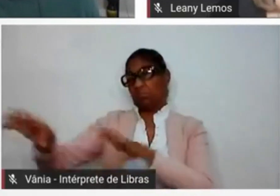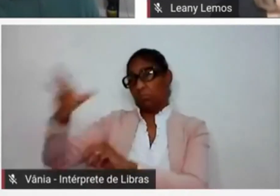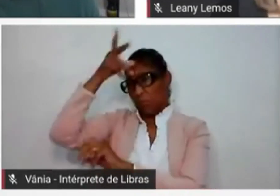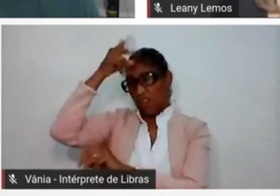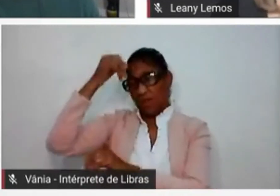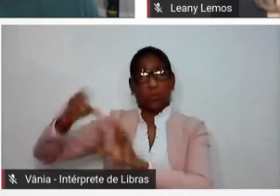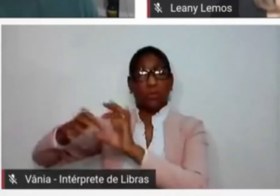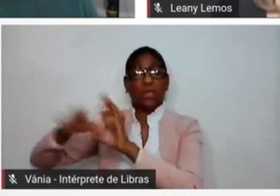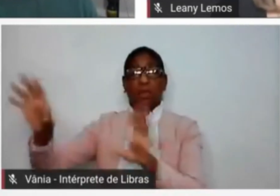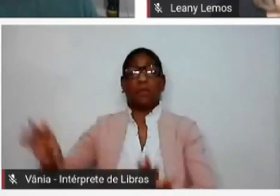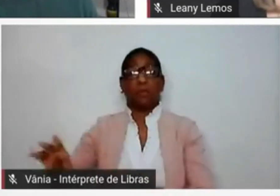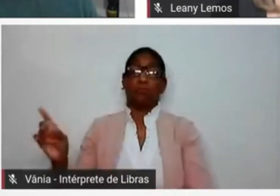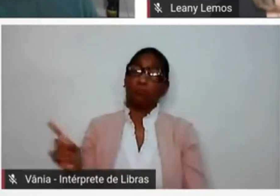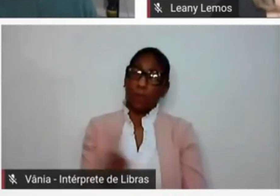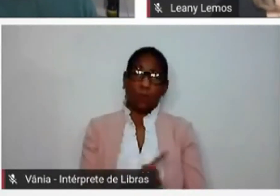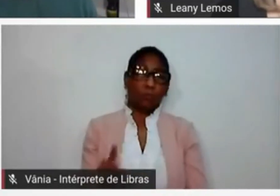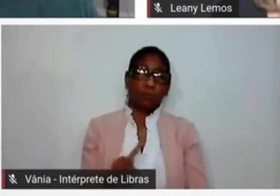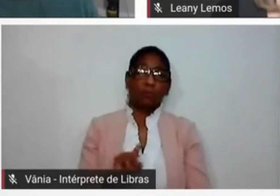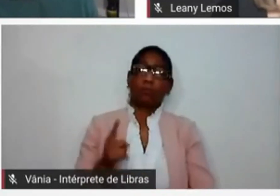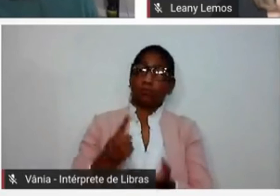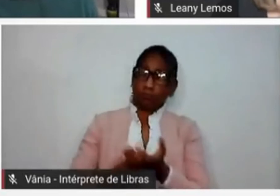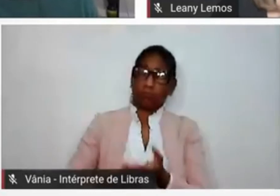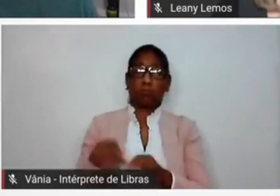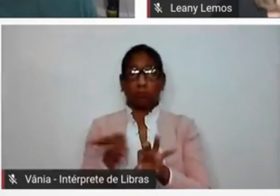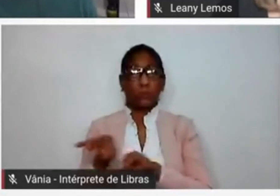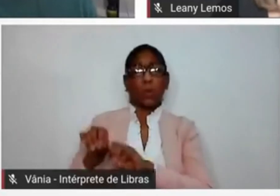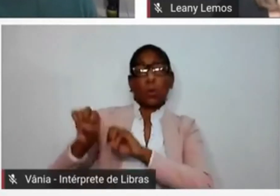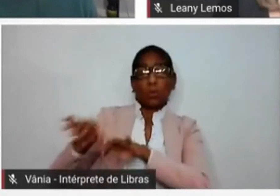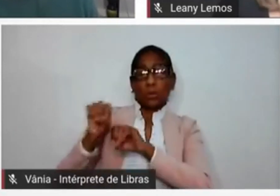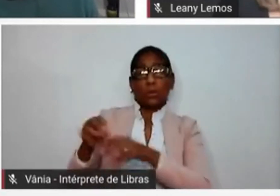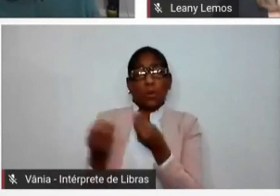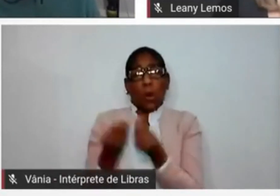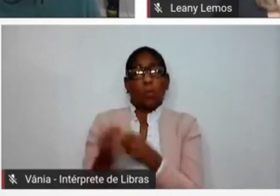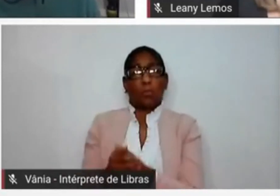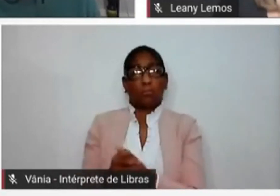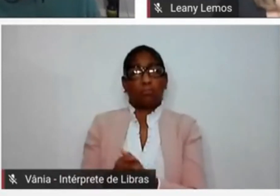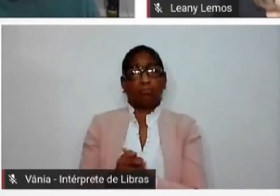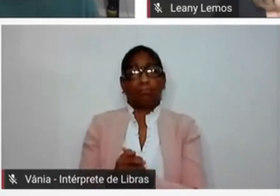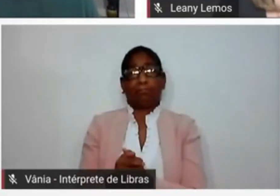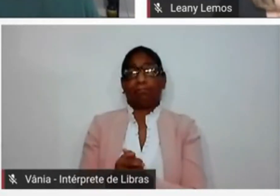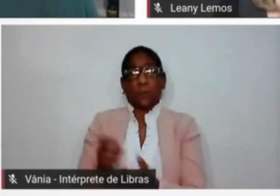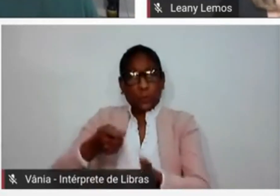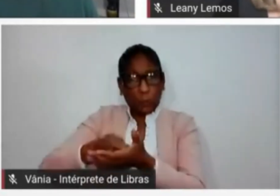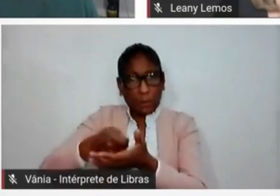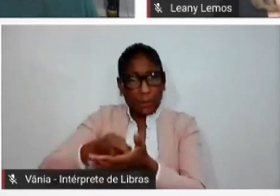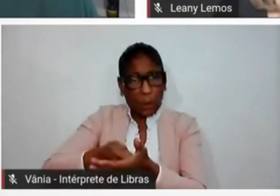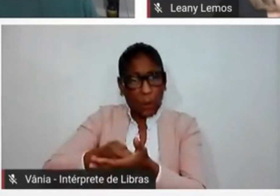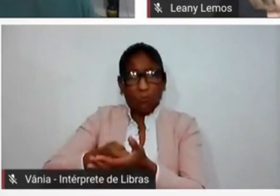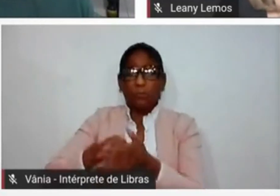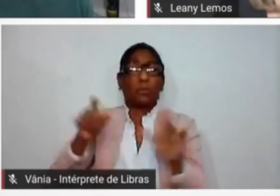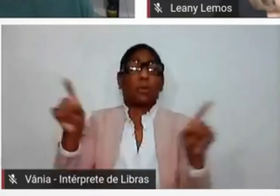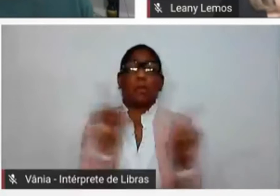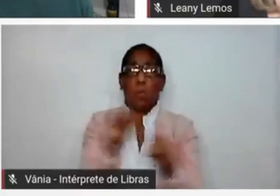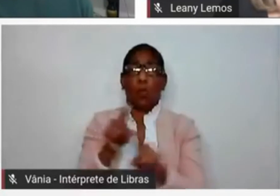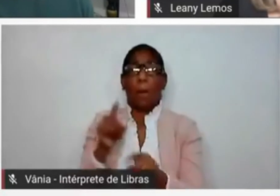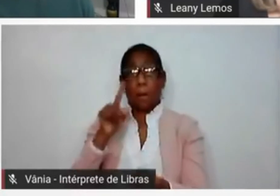se no seu município a educação nesta etapa da educação infantil, que não é obrigatória, retornará